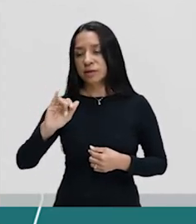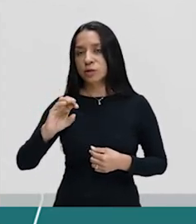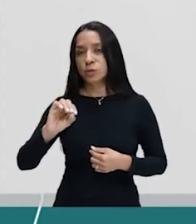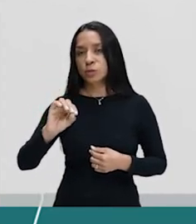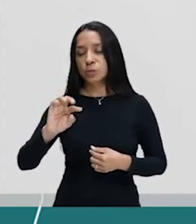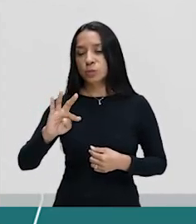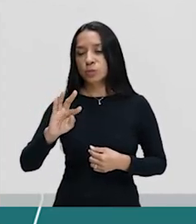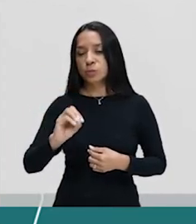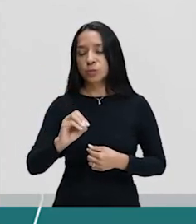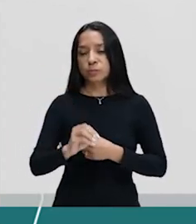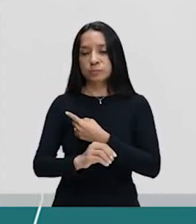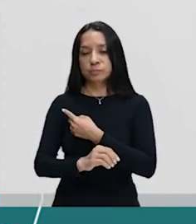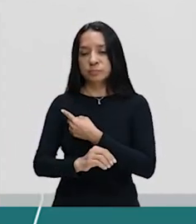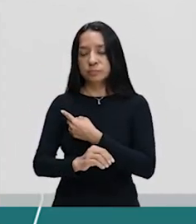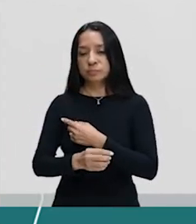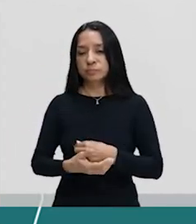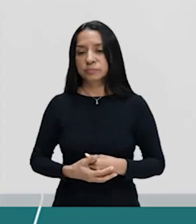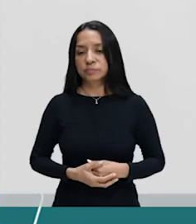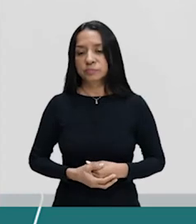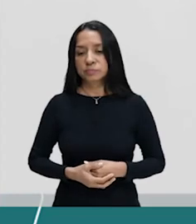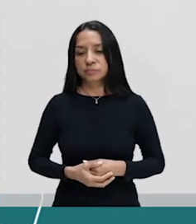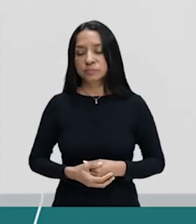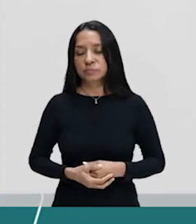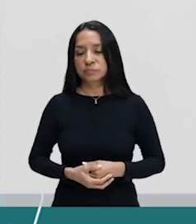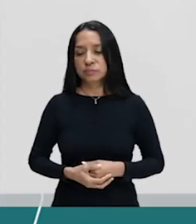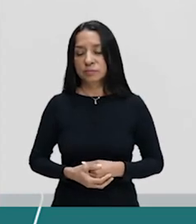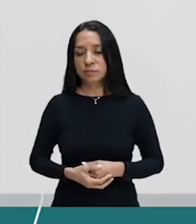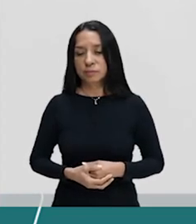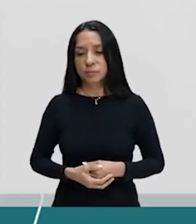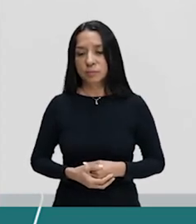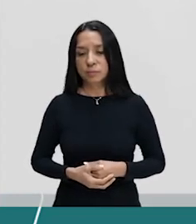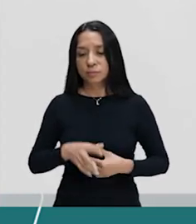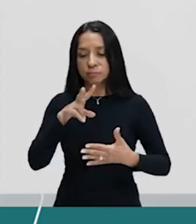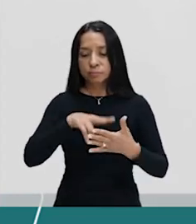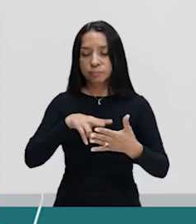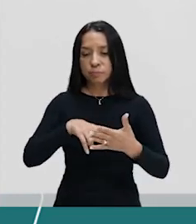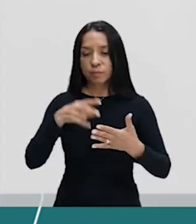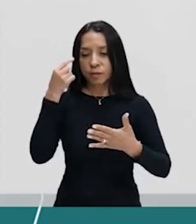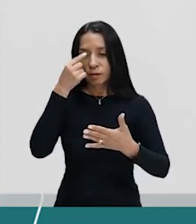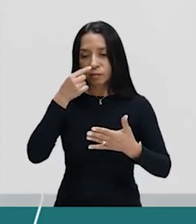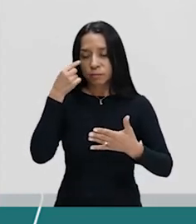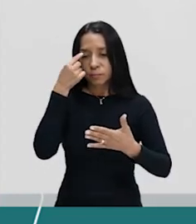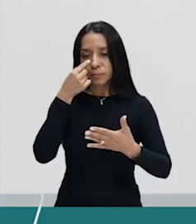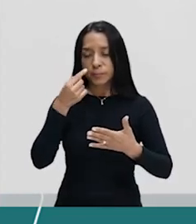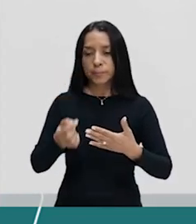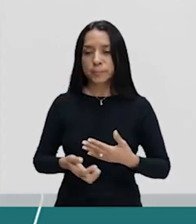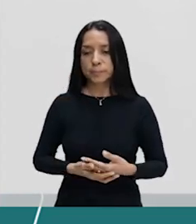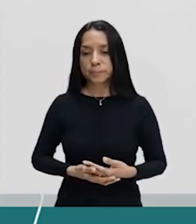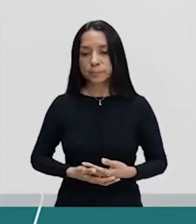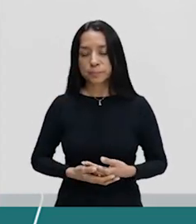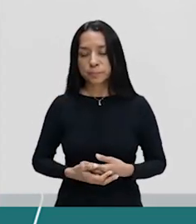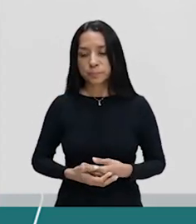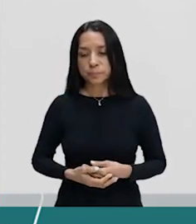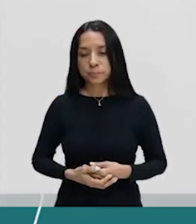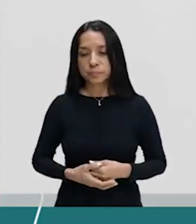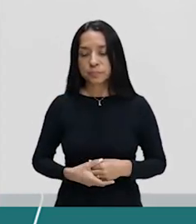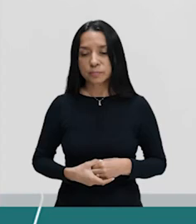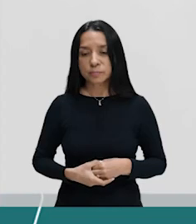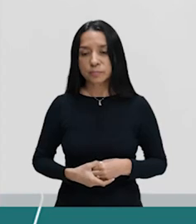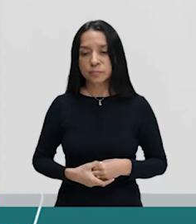imperfeito, yo estaba, tú estabas, él estaba, nosotros estábamos,